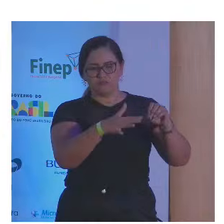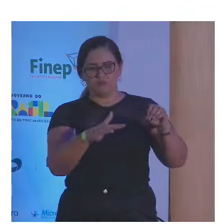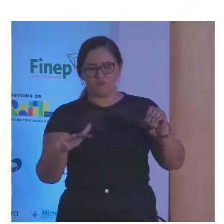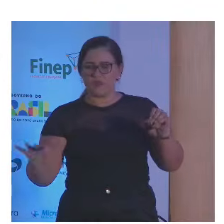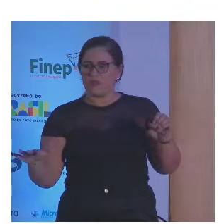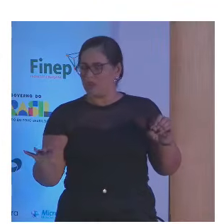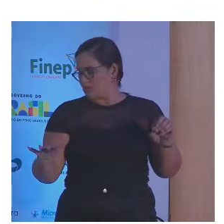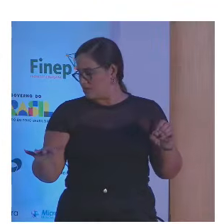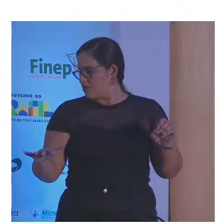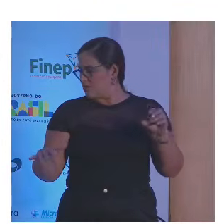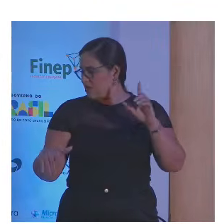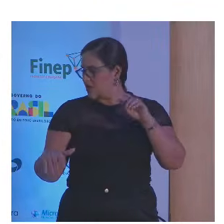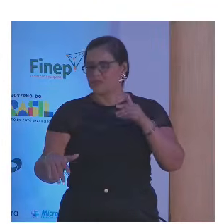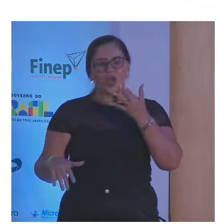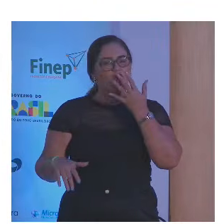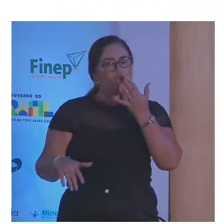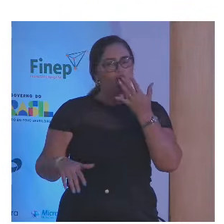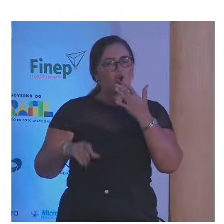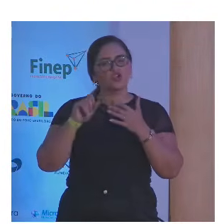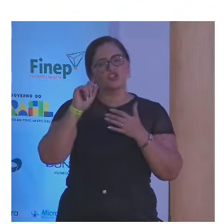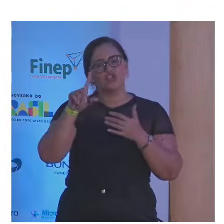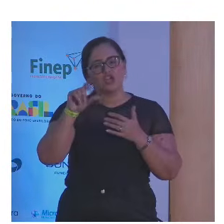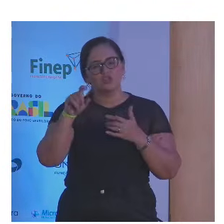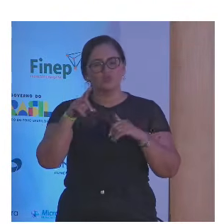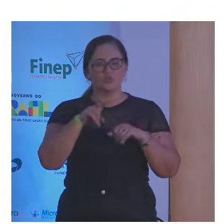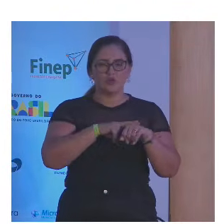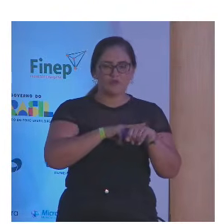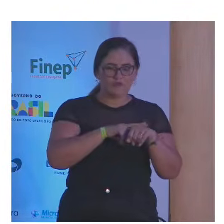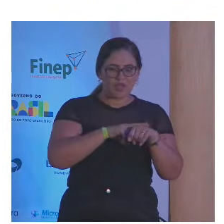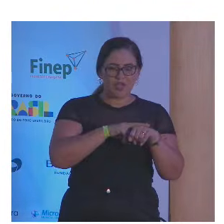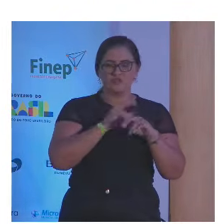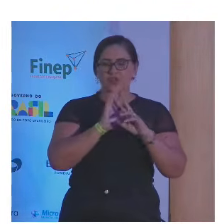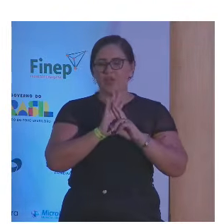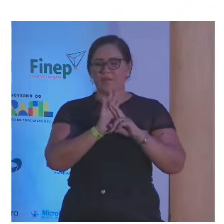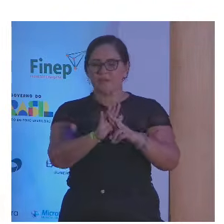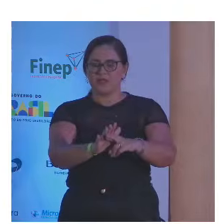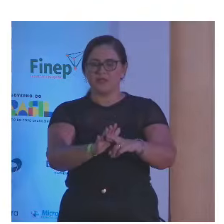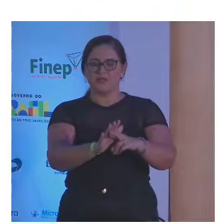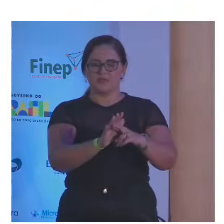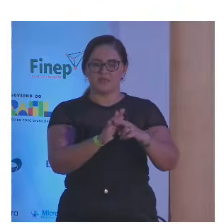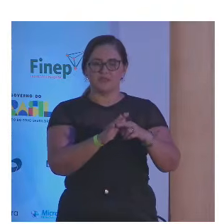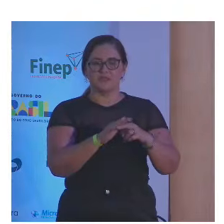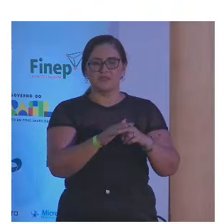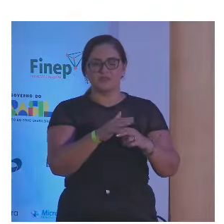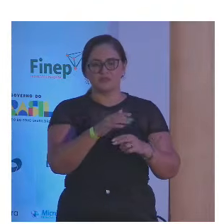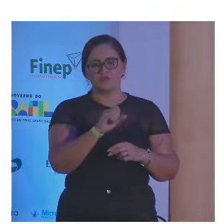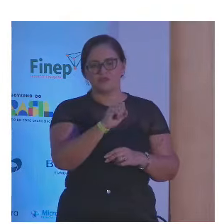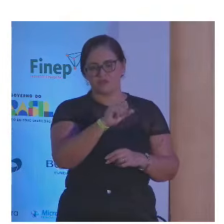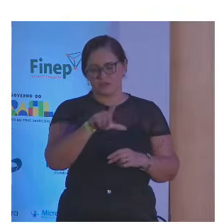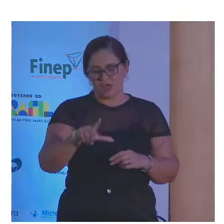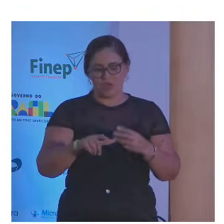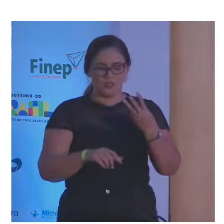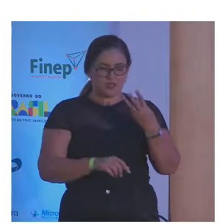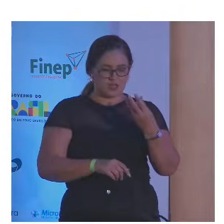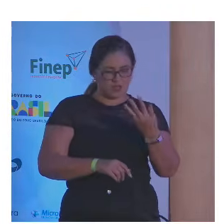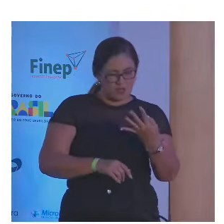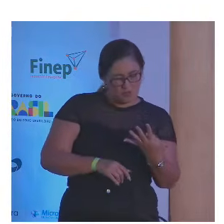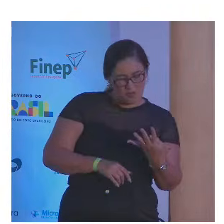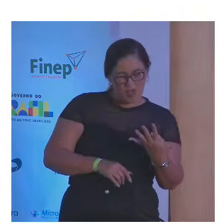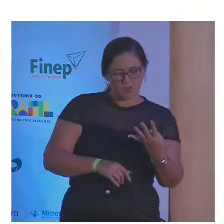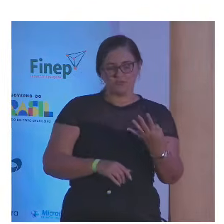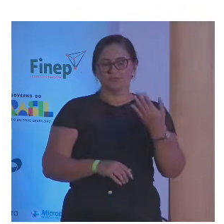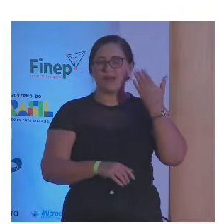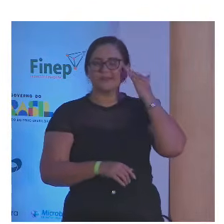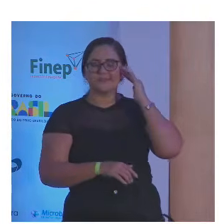oceanos. Esses tons de azul, verde, representariam salinidades abaixo de 34, para dar uma noção